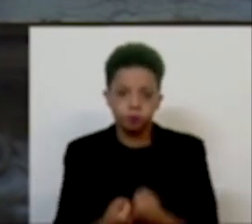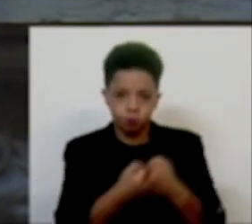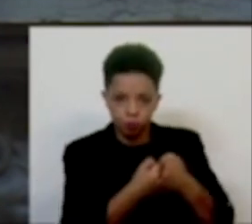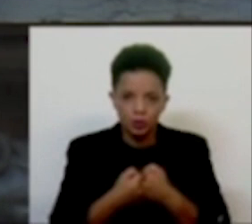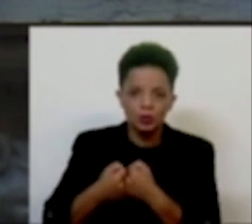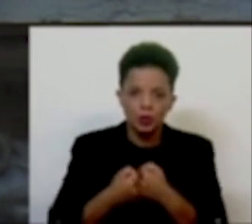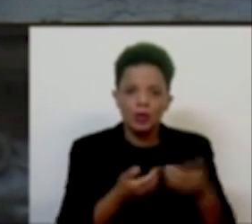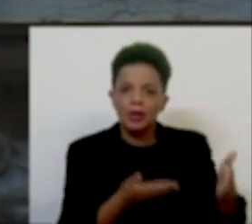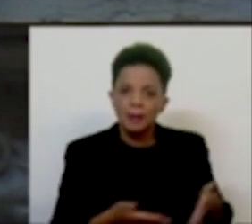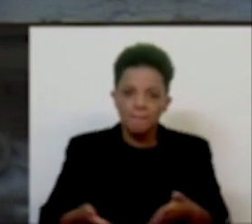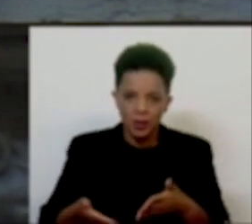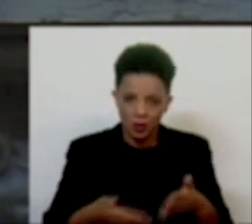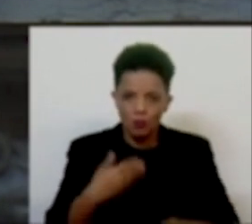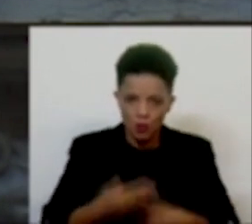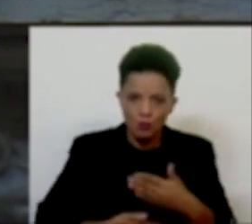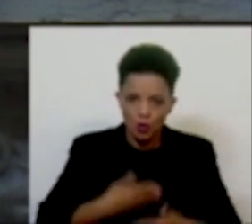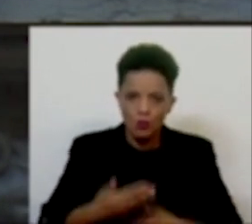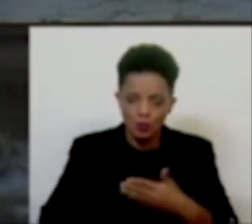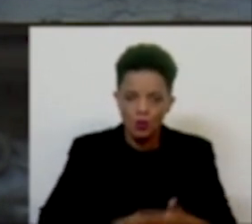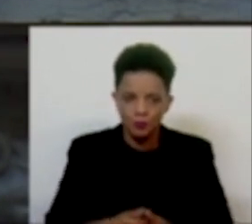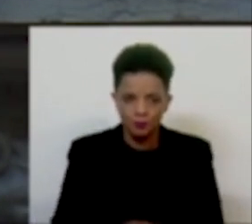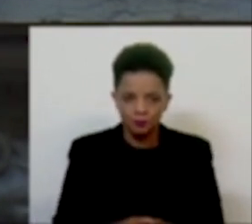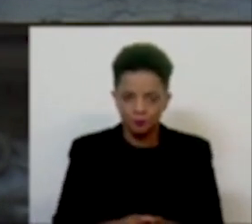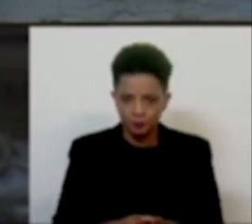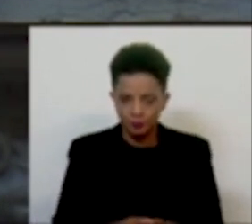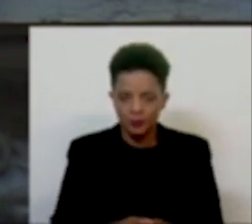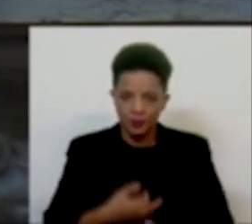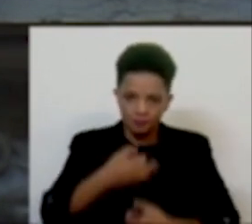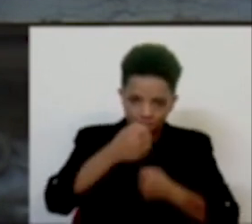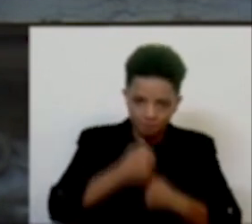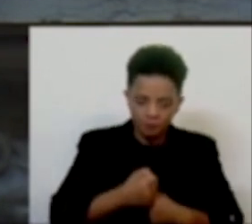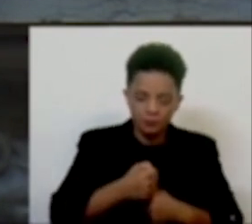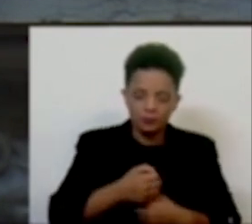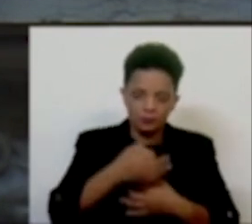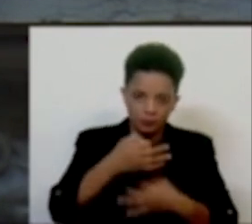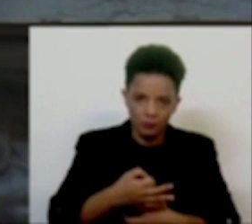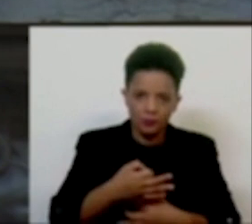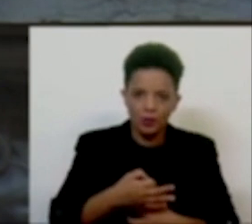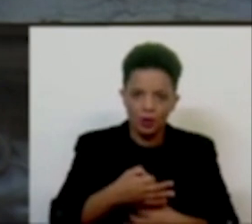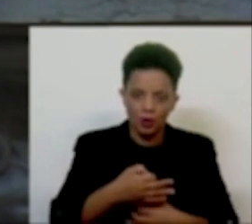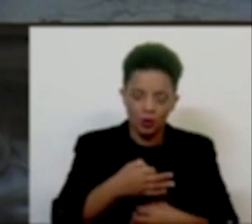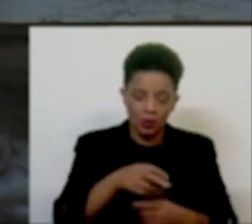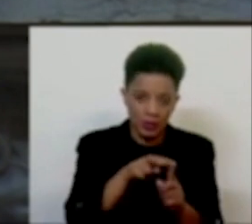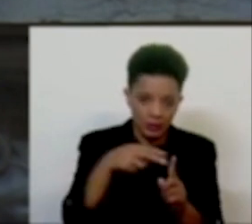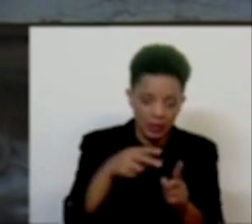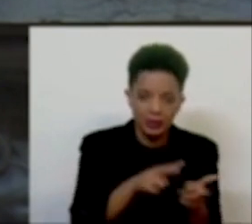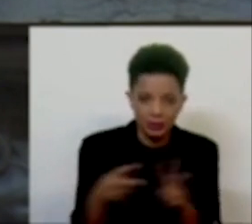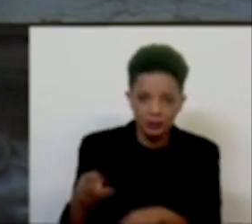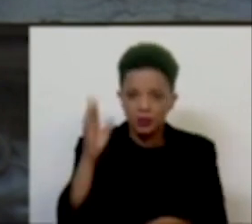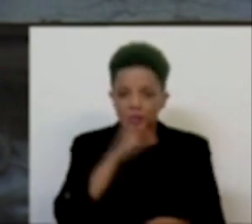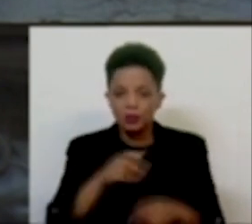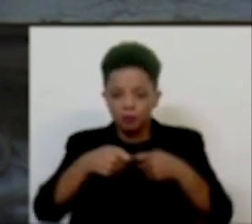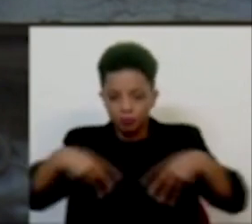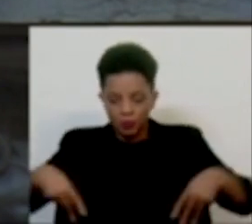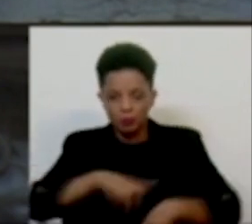fazendo caminho de formação e afirmação de alternativas, se os órgãos de soberania cooperam